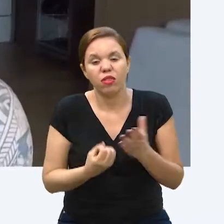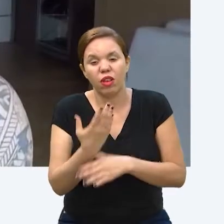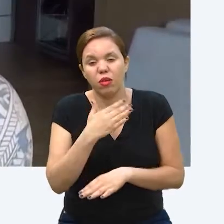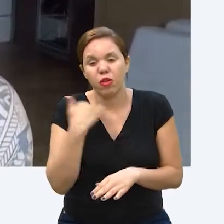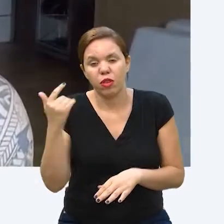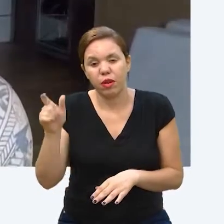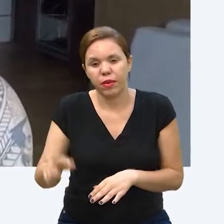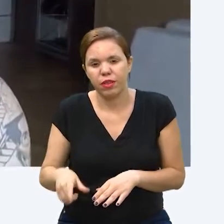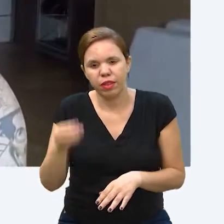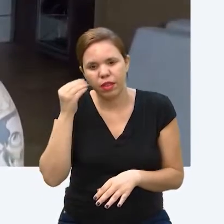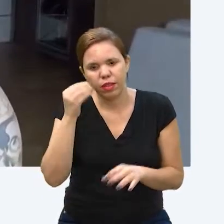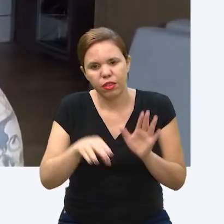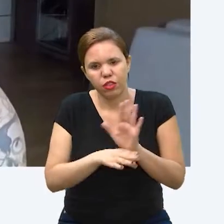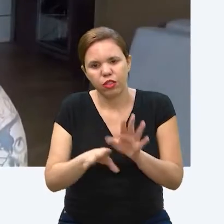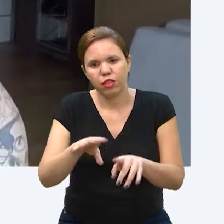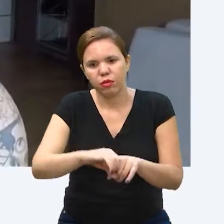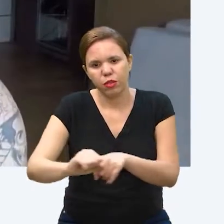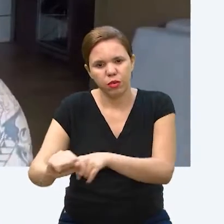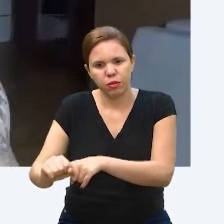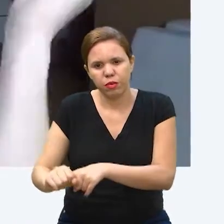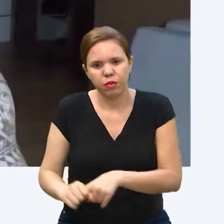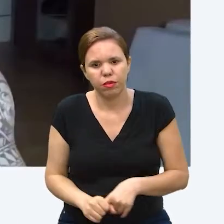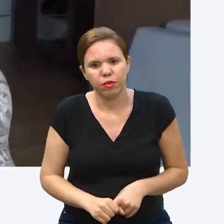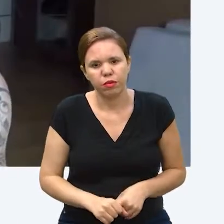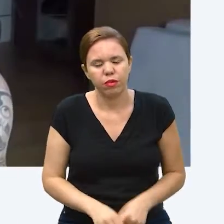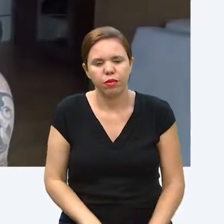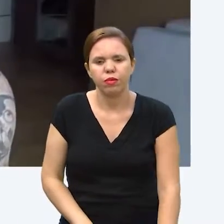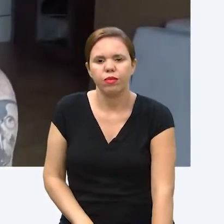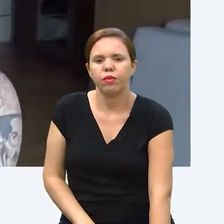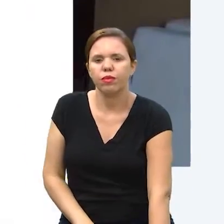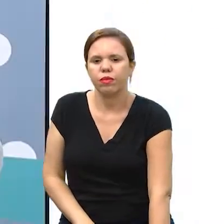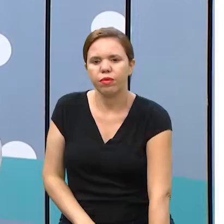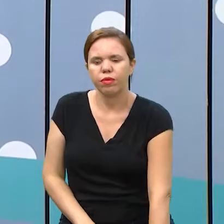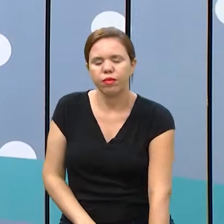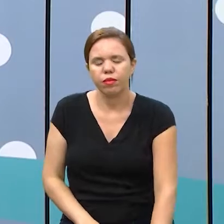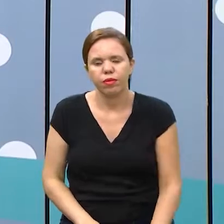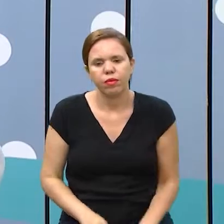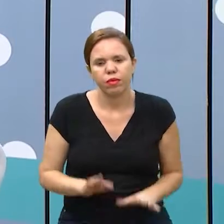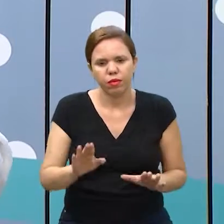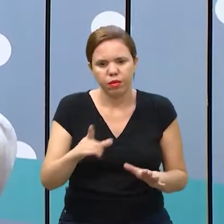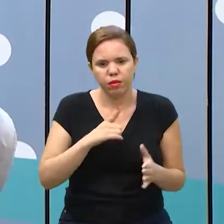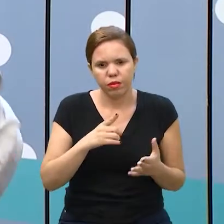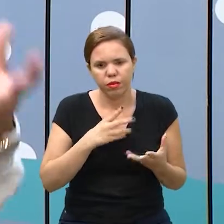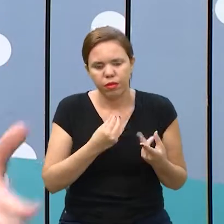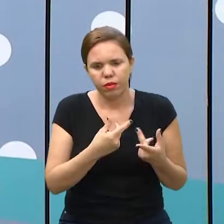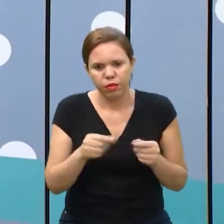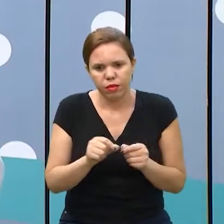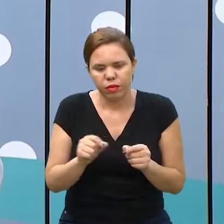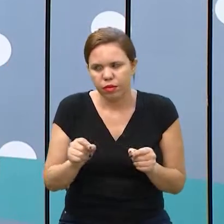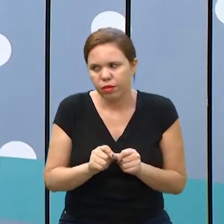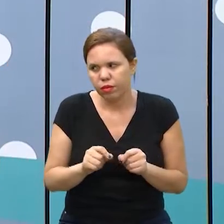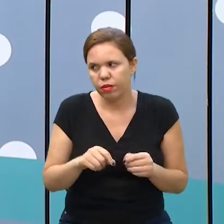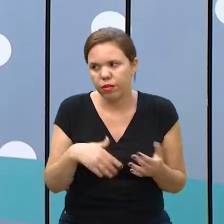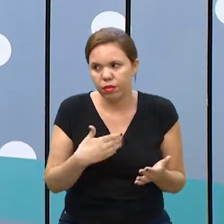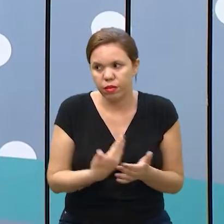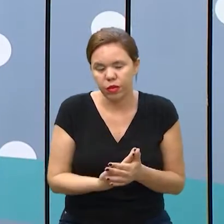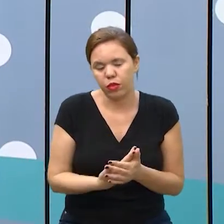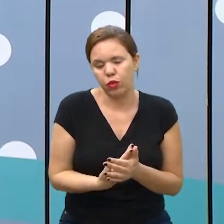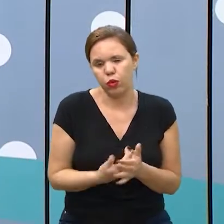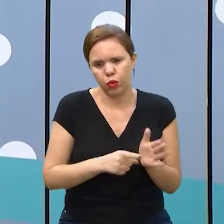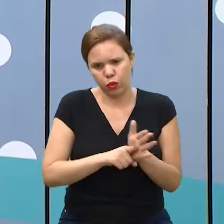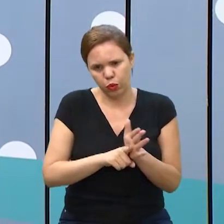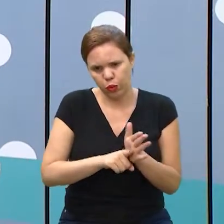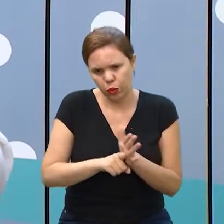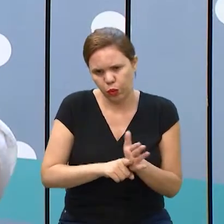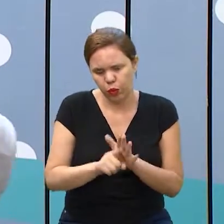Eu ia morrer, eu e a pessoa. Eu tentando puxar o pé da pessoa. Corta pro universo. Mas existem muitos outros, até